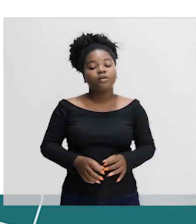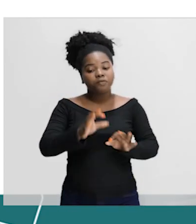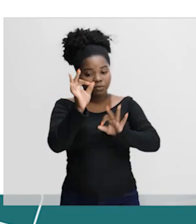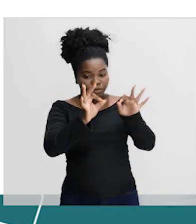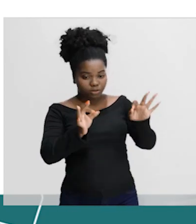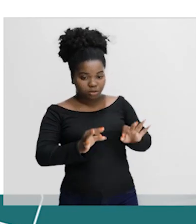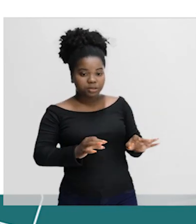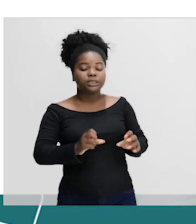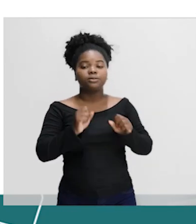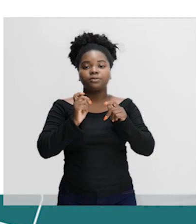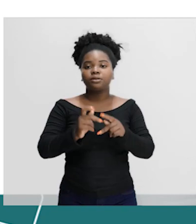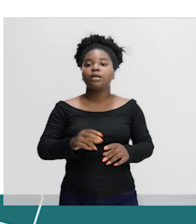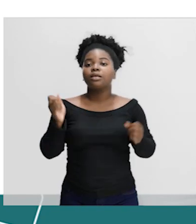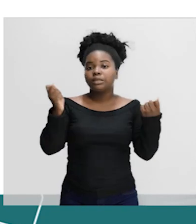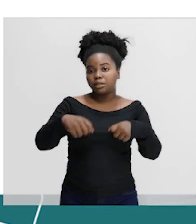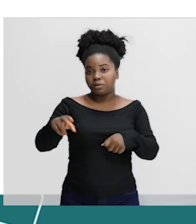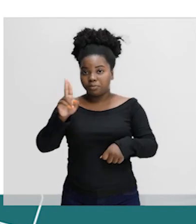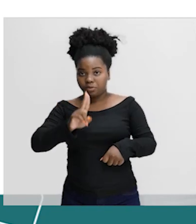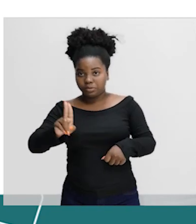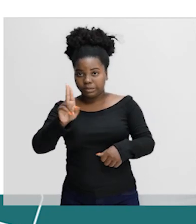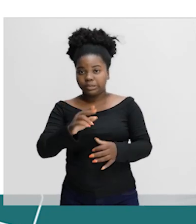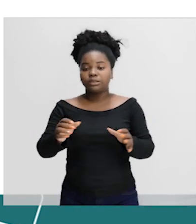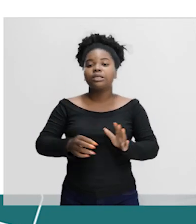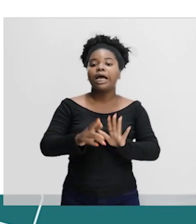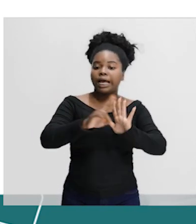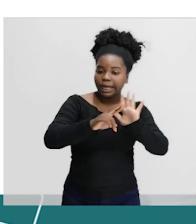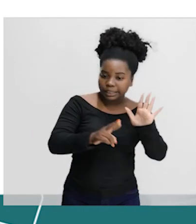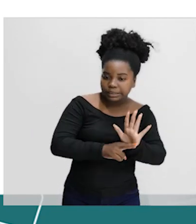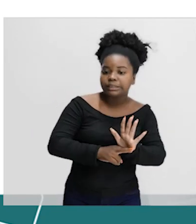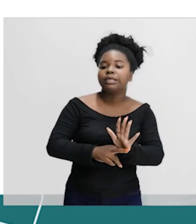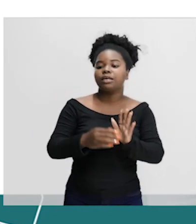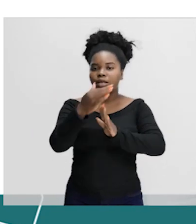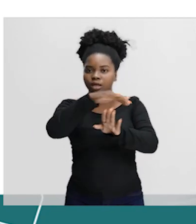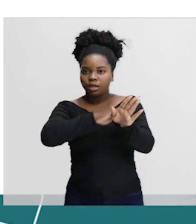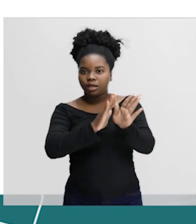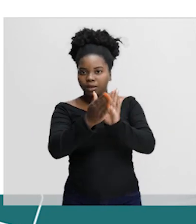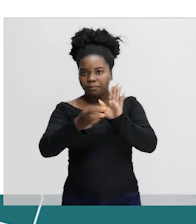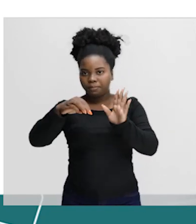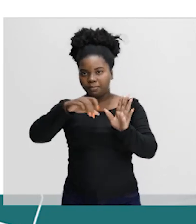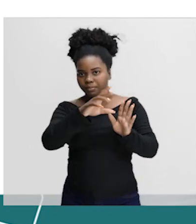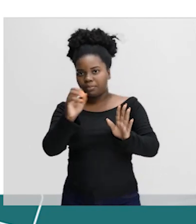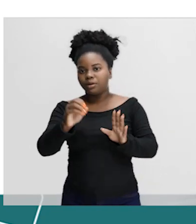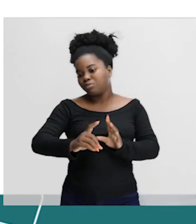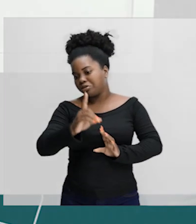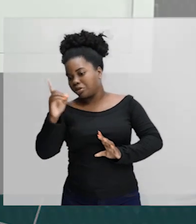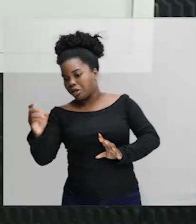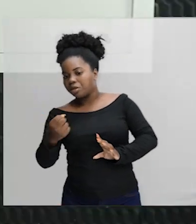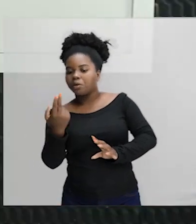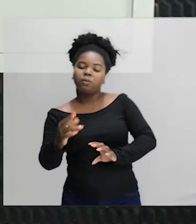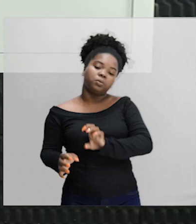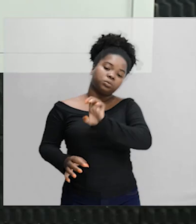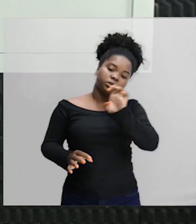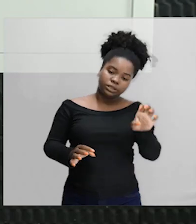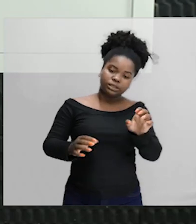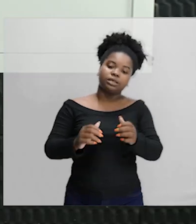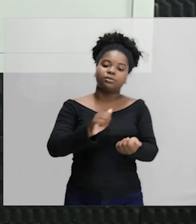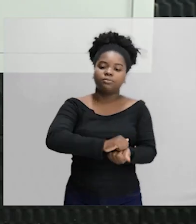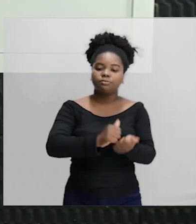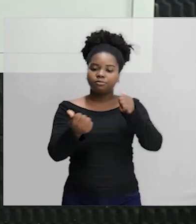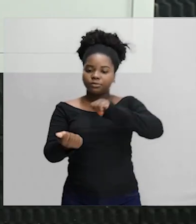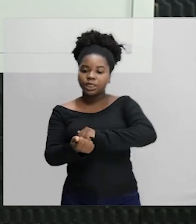lá. Ali a gente pode utilizar a regra da mão direita ou da mão esquerda, né, fazer uma adaptação. Então nós temos um